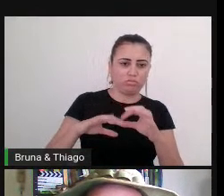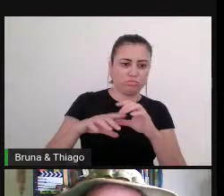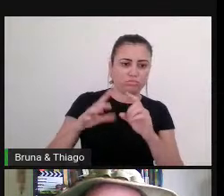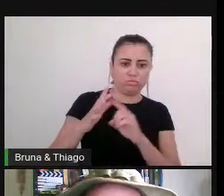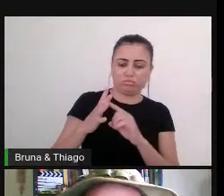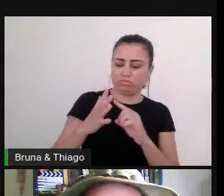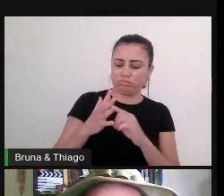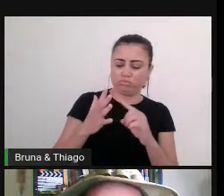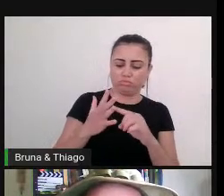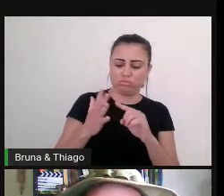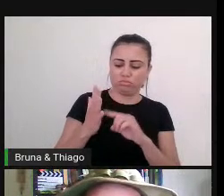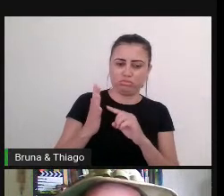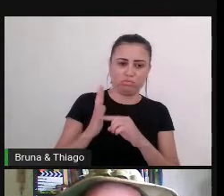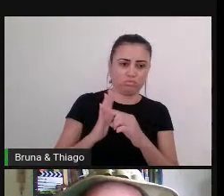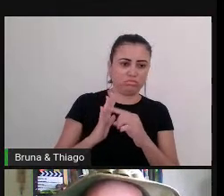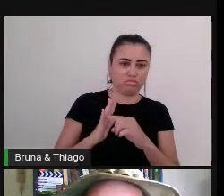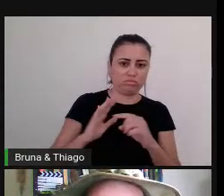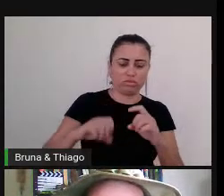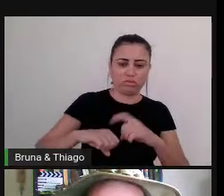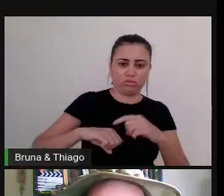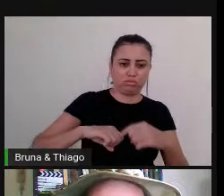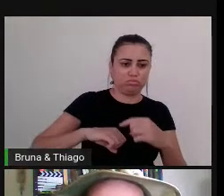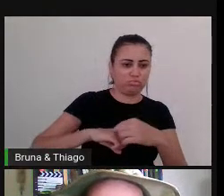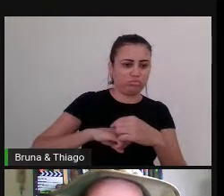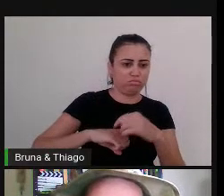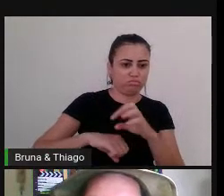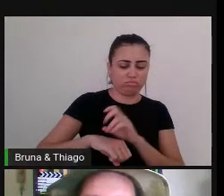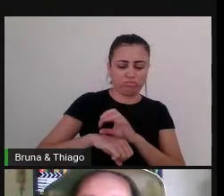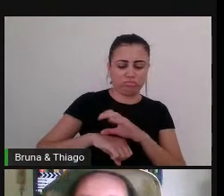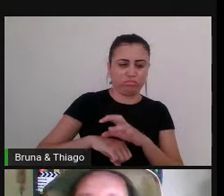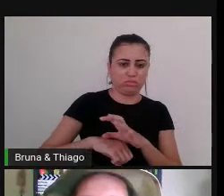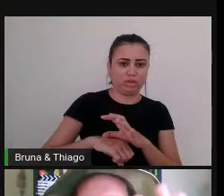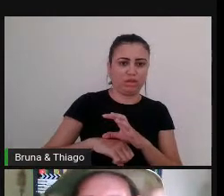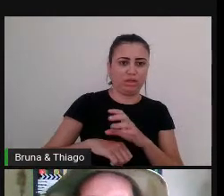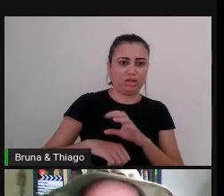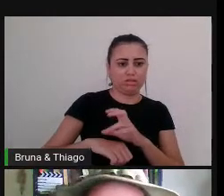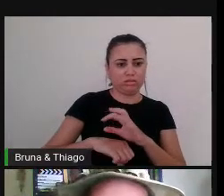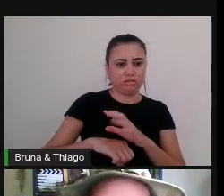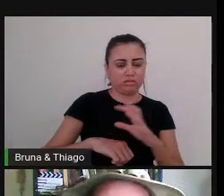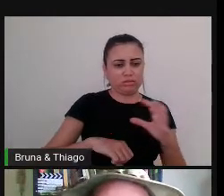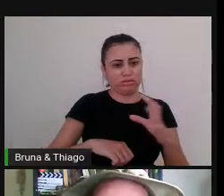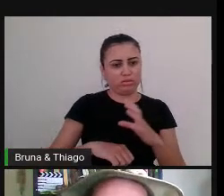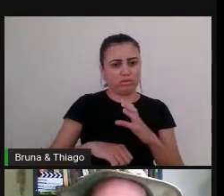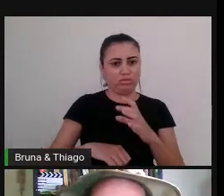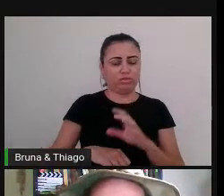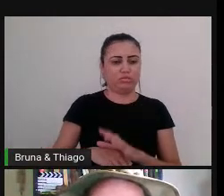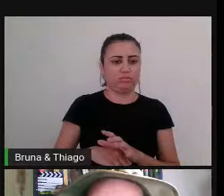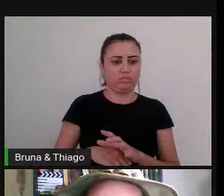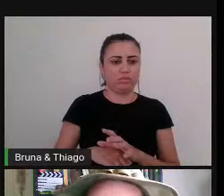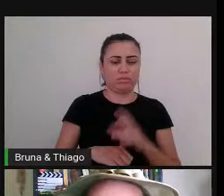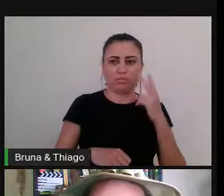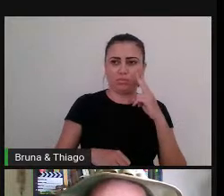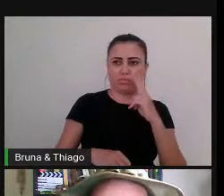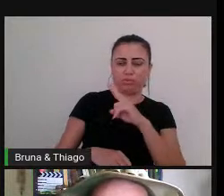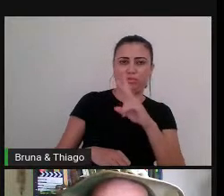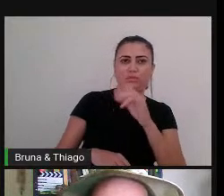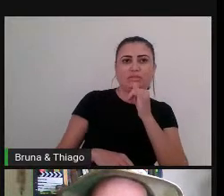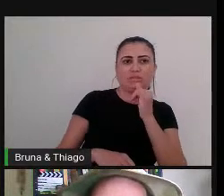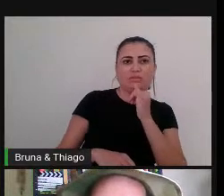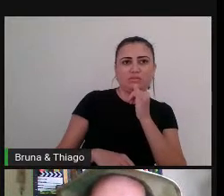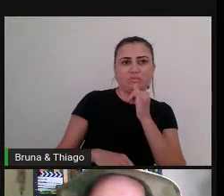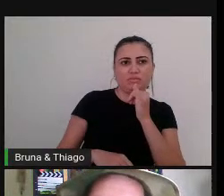meio branco, né, em volta dos pelinhos. Esses pelinhos são sensoriais, quando ele está eriçado, como aqui a gente pode observar, eriçado,